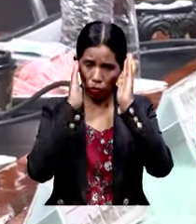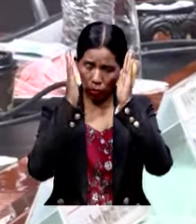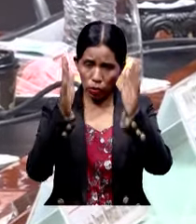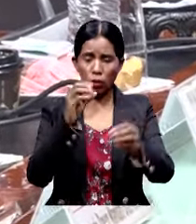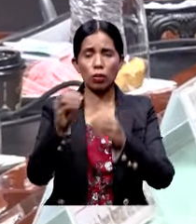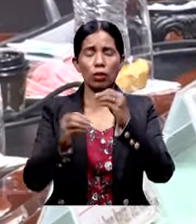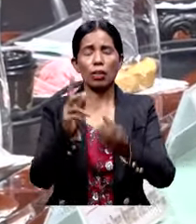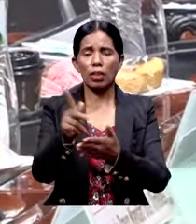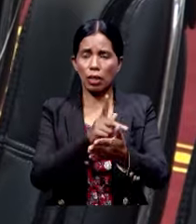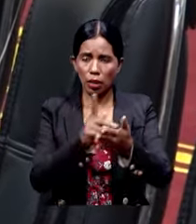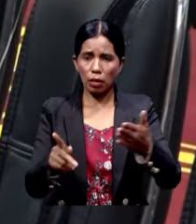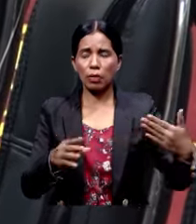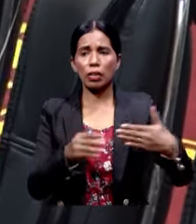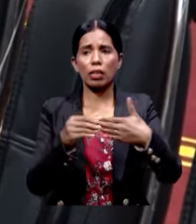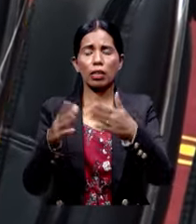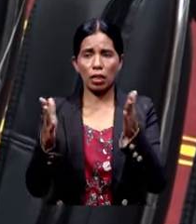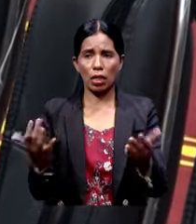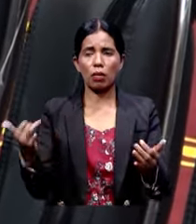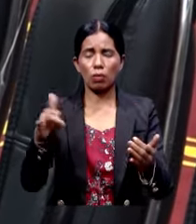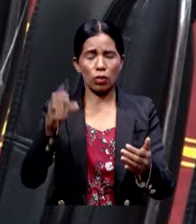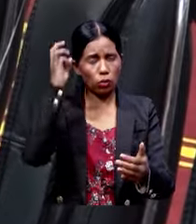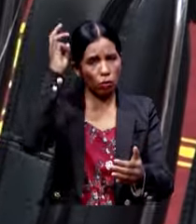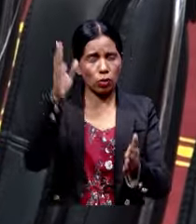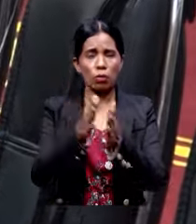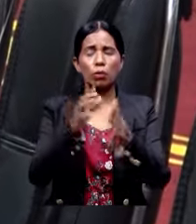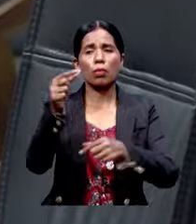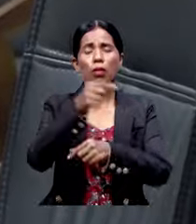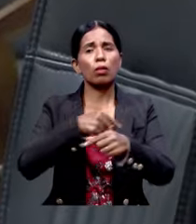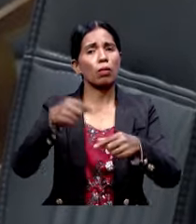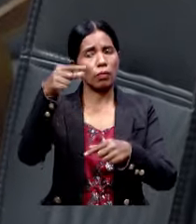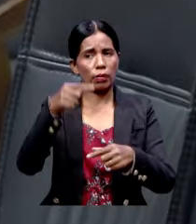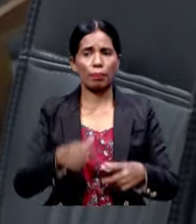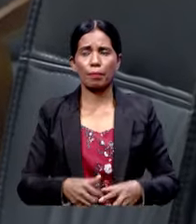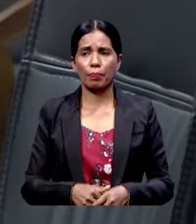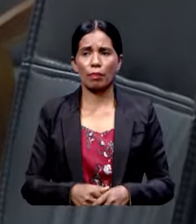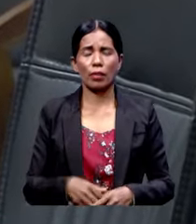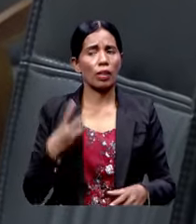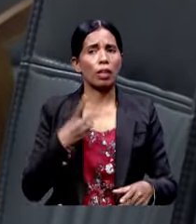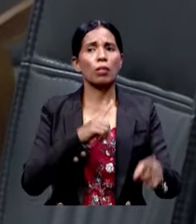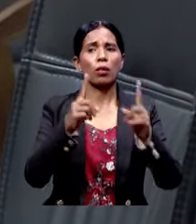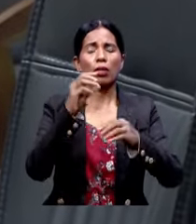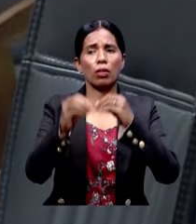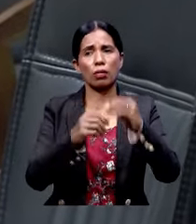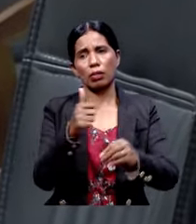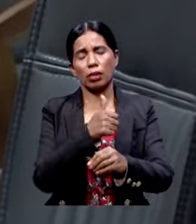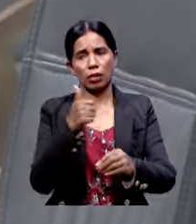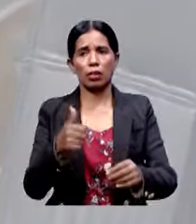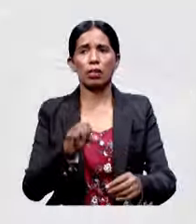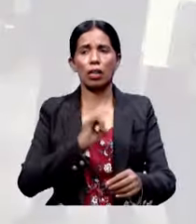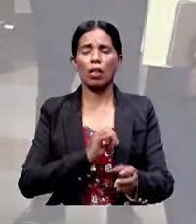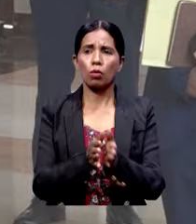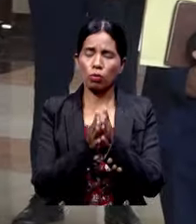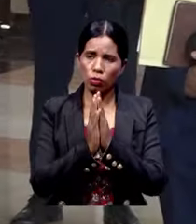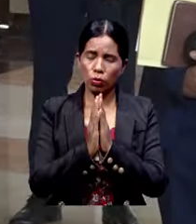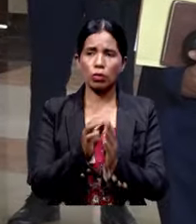crime organizado Sira Nebe Magdadão nessa e preocupação global. Amicuri, você luk nebe, a russo desculpa,